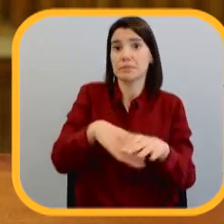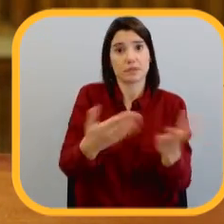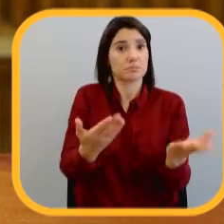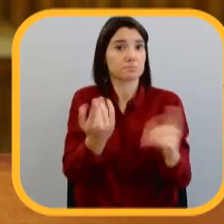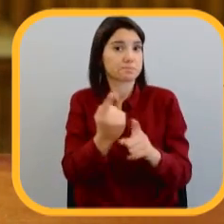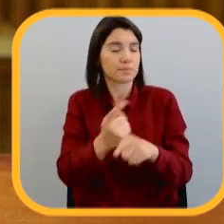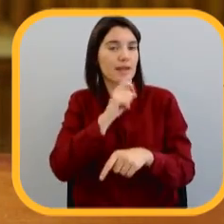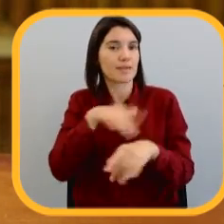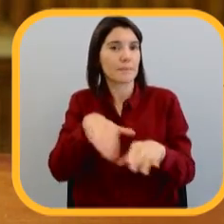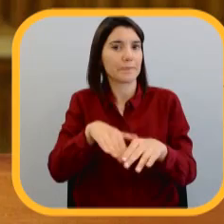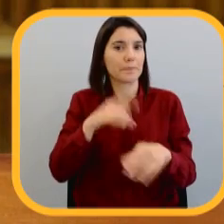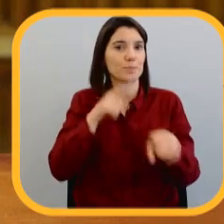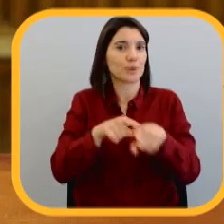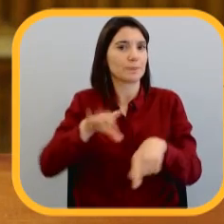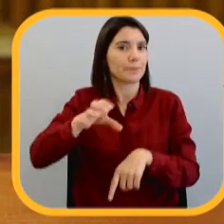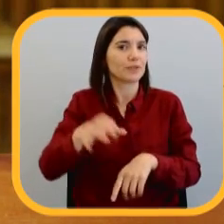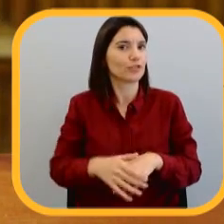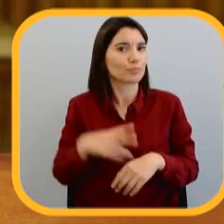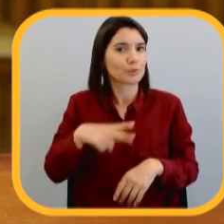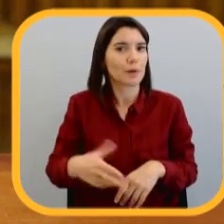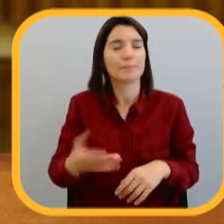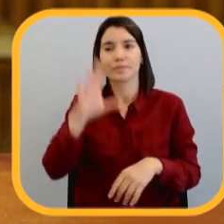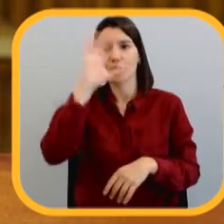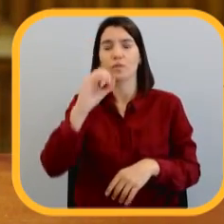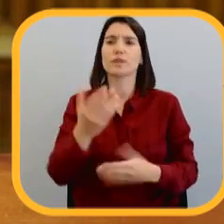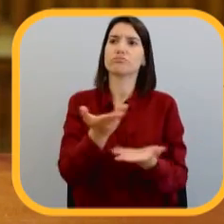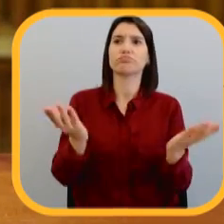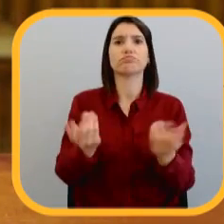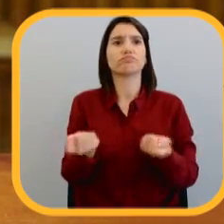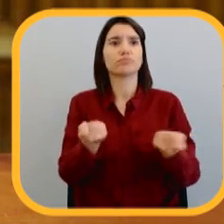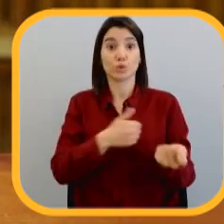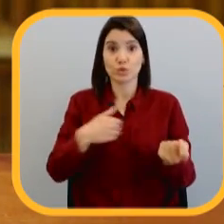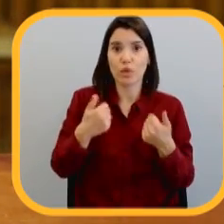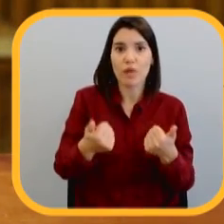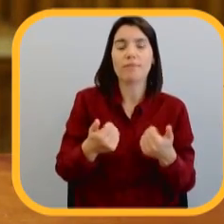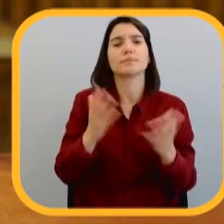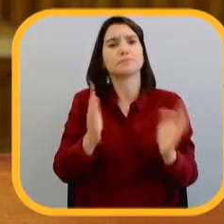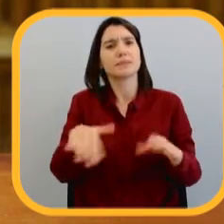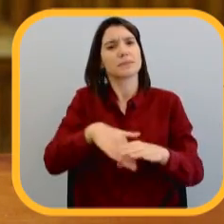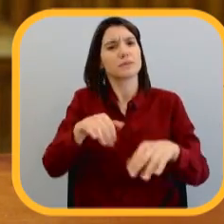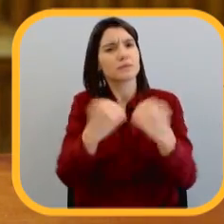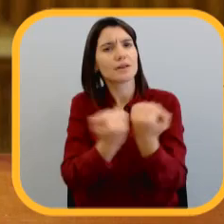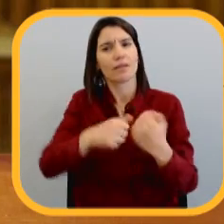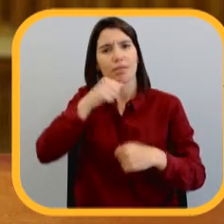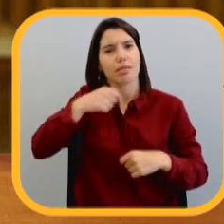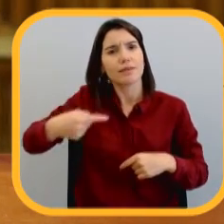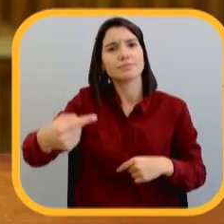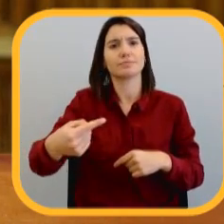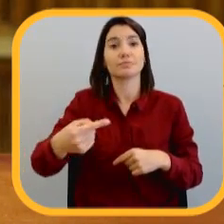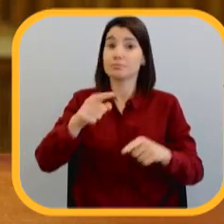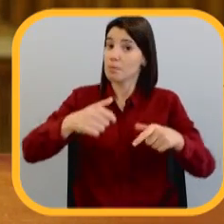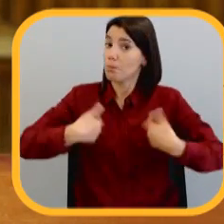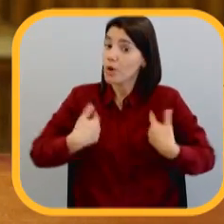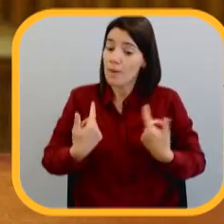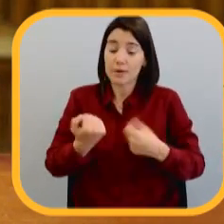outras formas de te envolveres na política do país. Um governo saudável implica um exercício de uma cidadania frequente. E tudo começa em